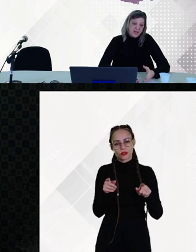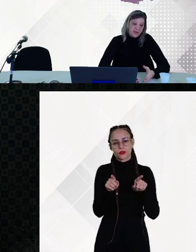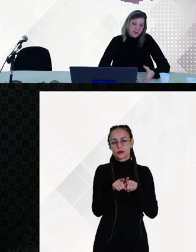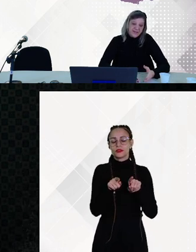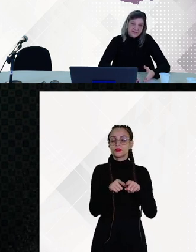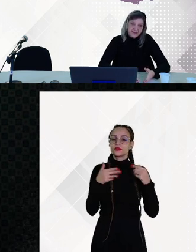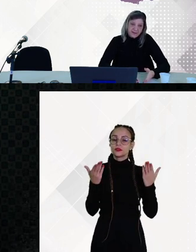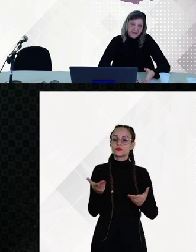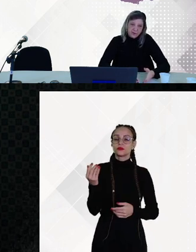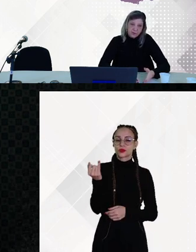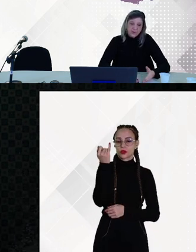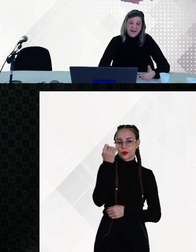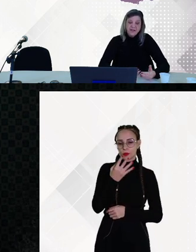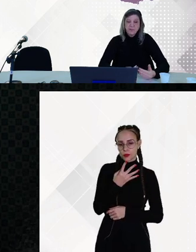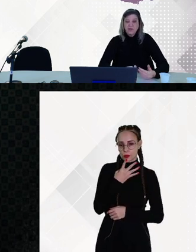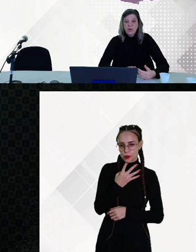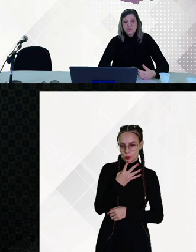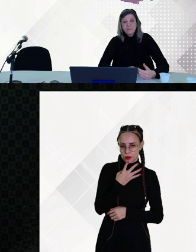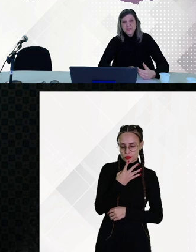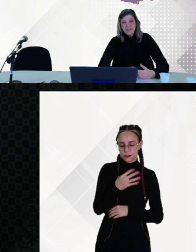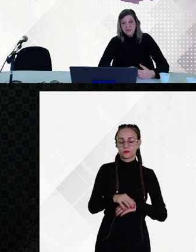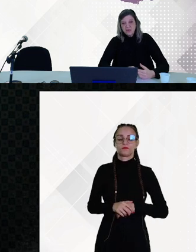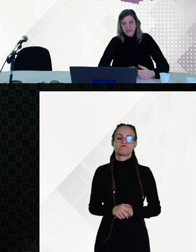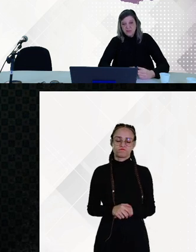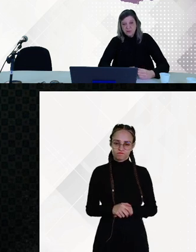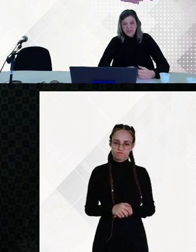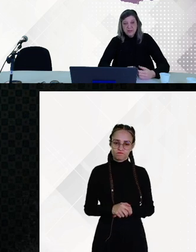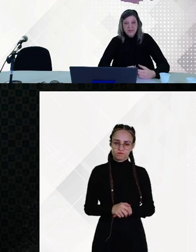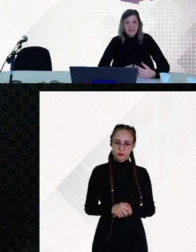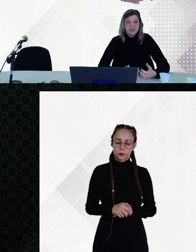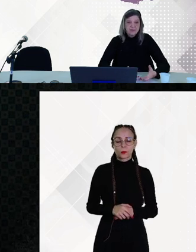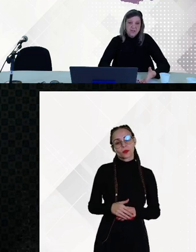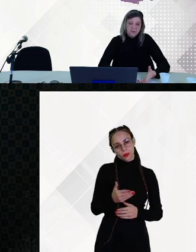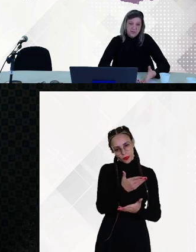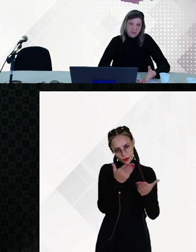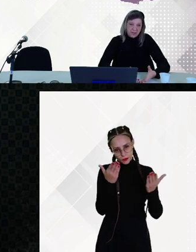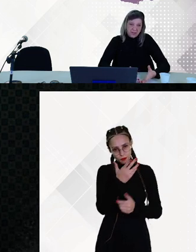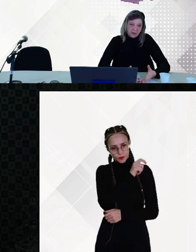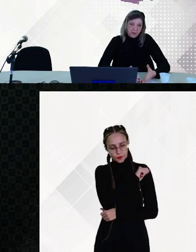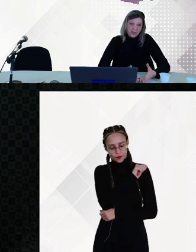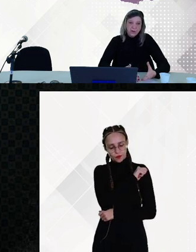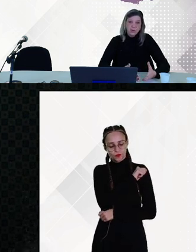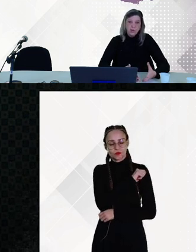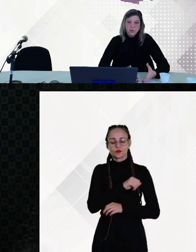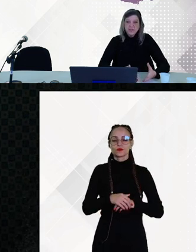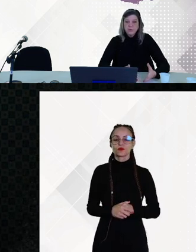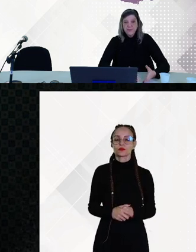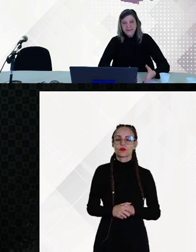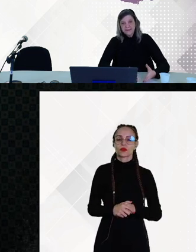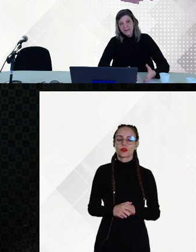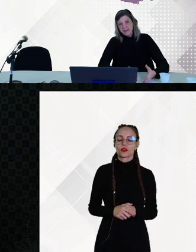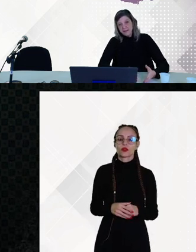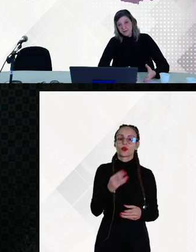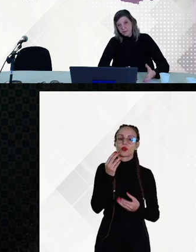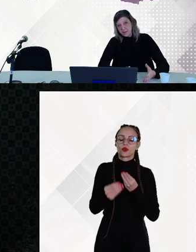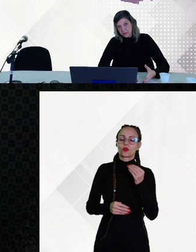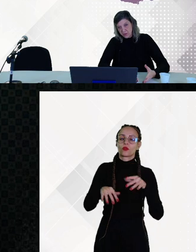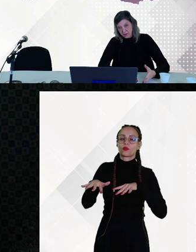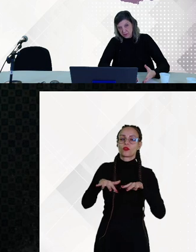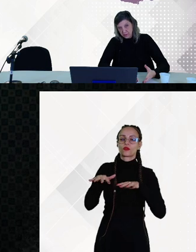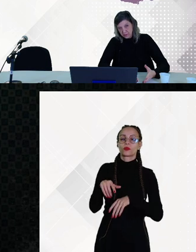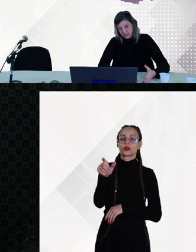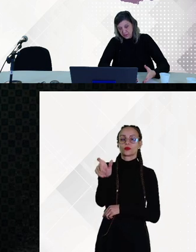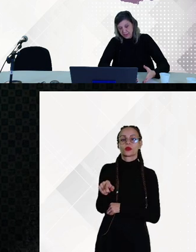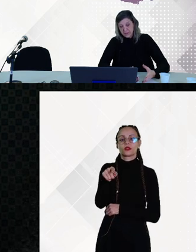importante conhecer, né? No caso, para nós, o paciente, o cliente, para vocês, o estudante. Então, como se movimenta esse